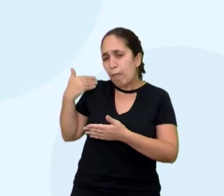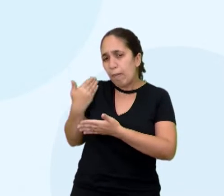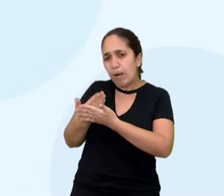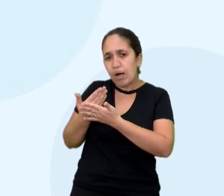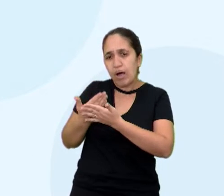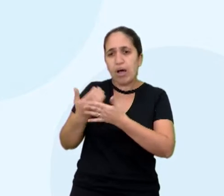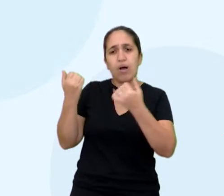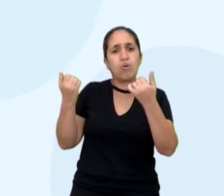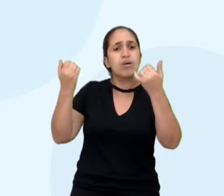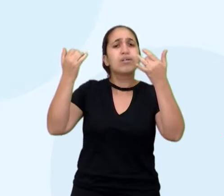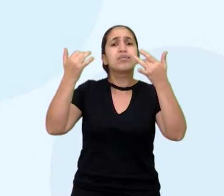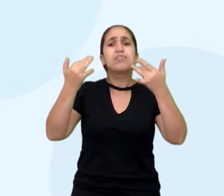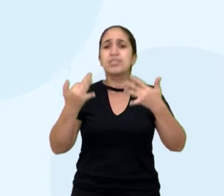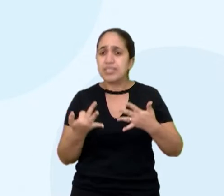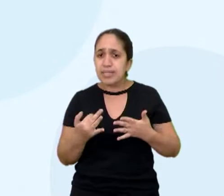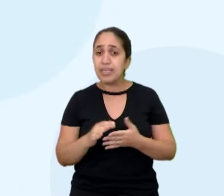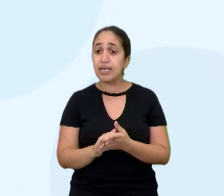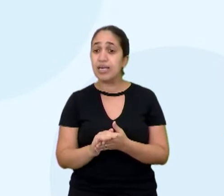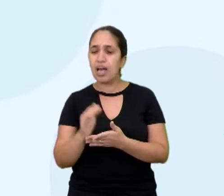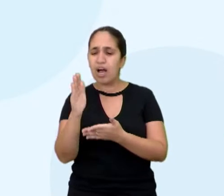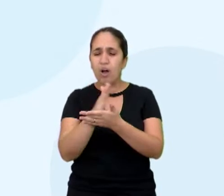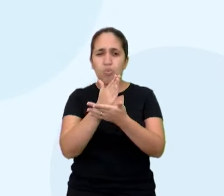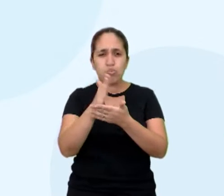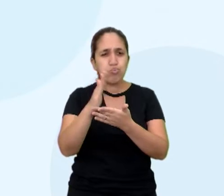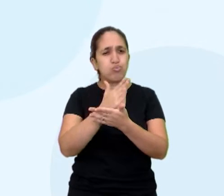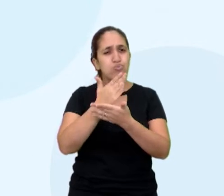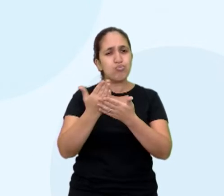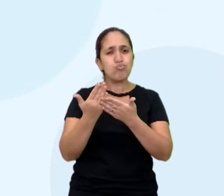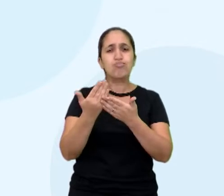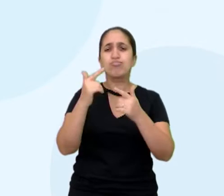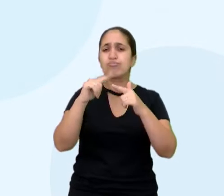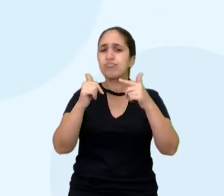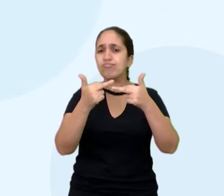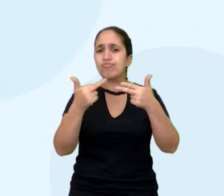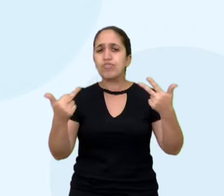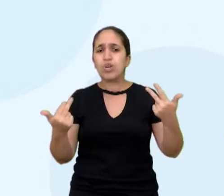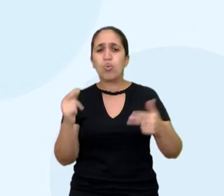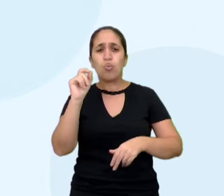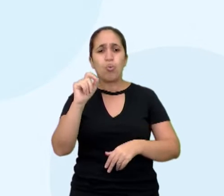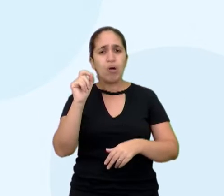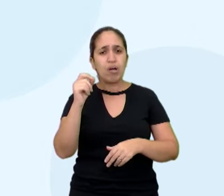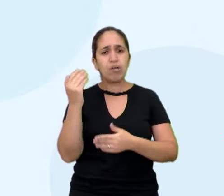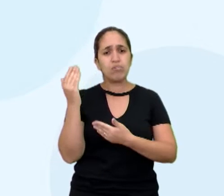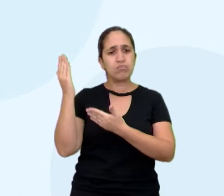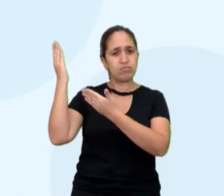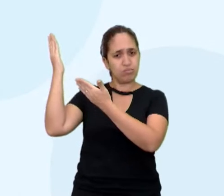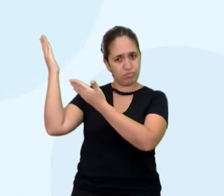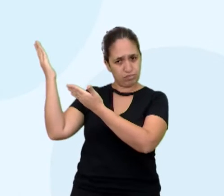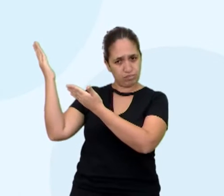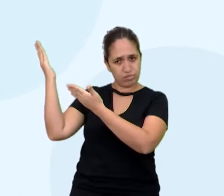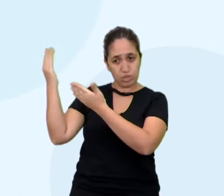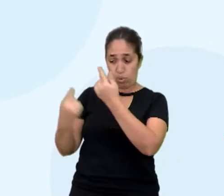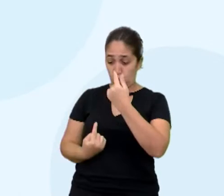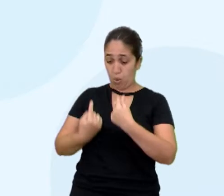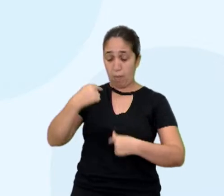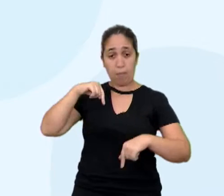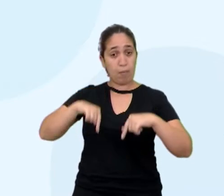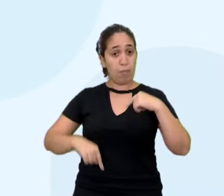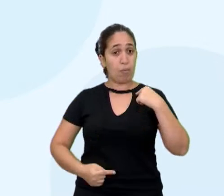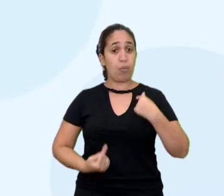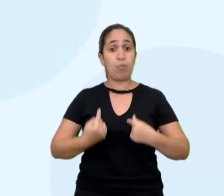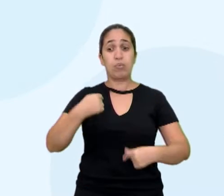aula que alguns dos fatores que regulam então a digestão são aí, olha, alguns fatores hormonais ou que a gente chama